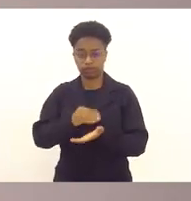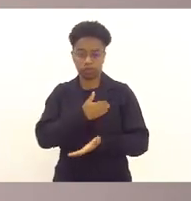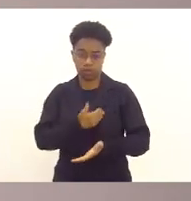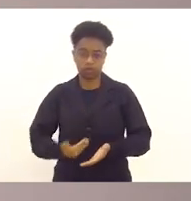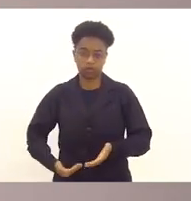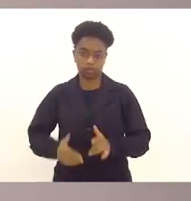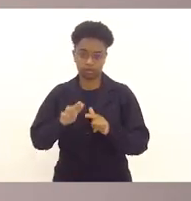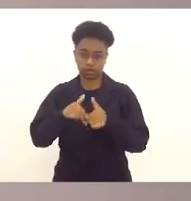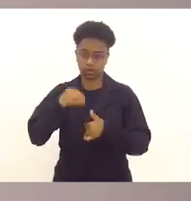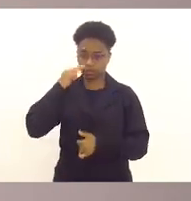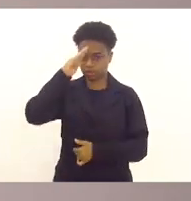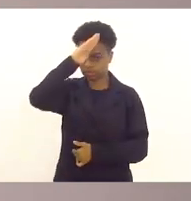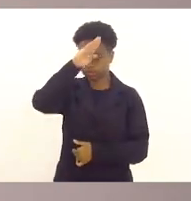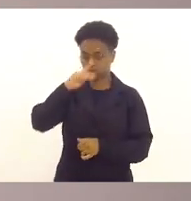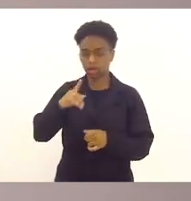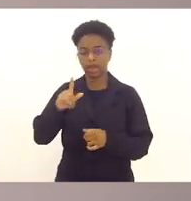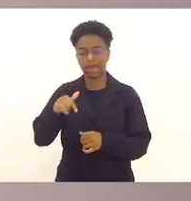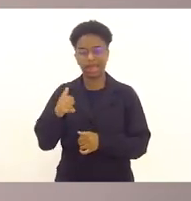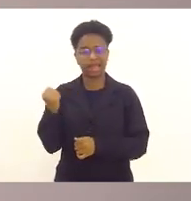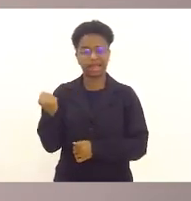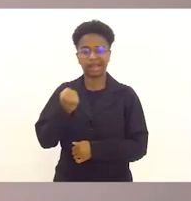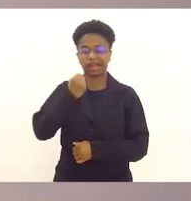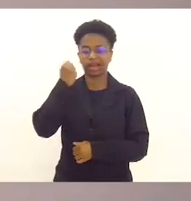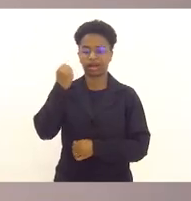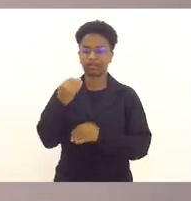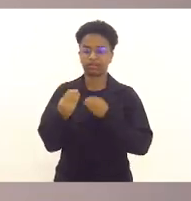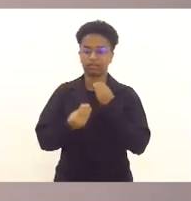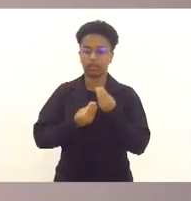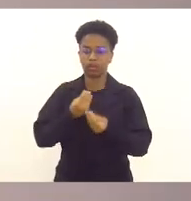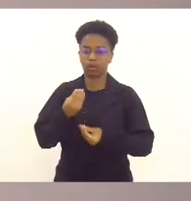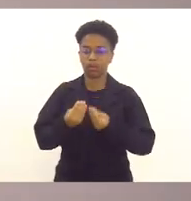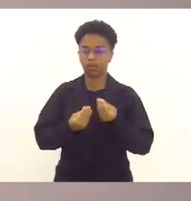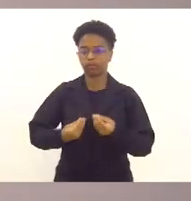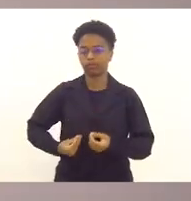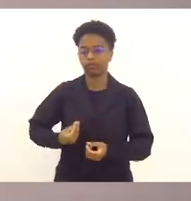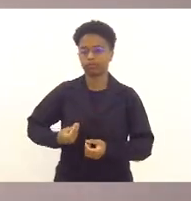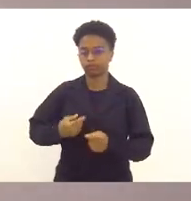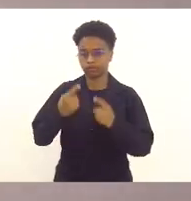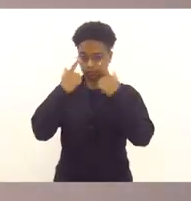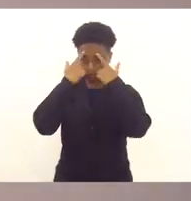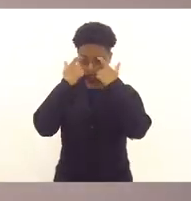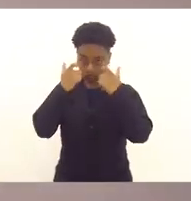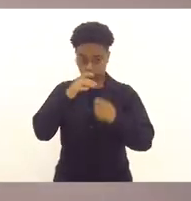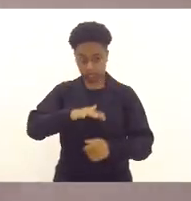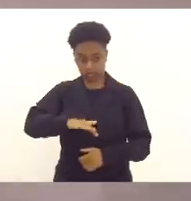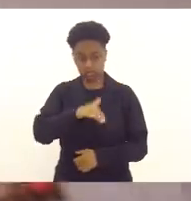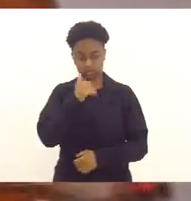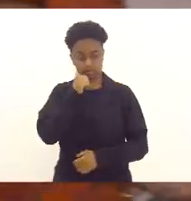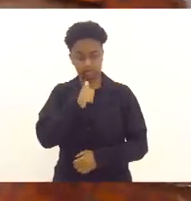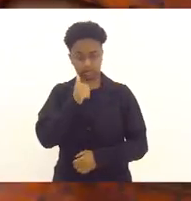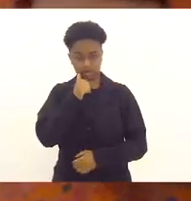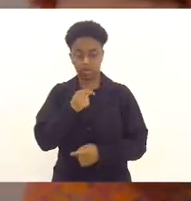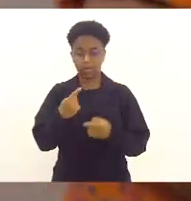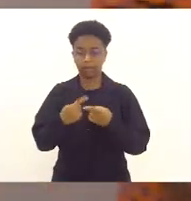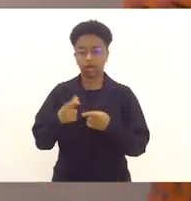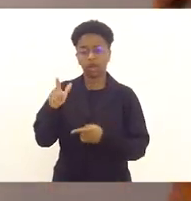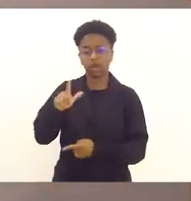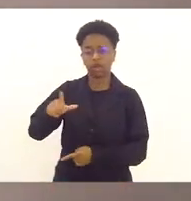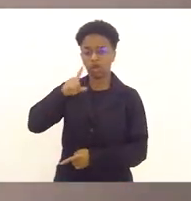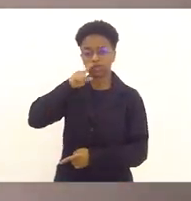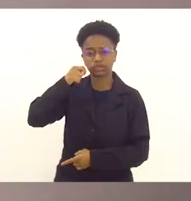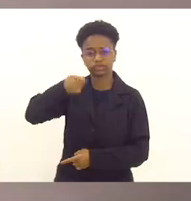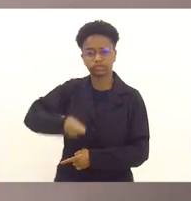tem sido um agravamento das condições de violência sofrida por mulheres essa lógica machista